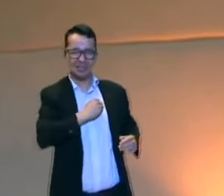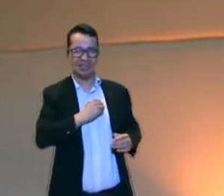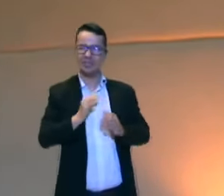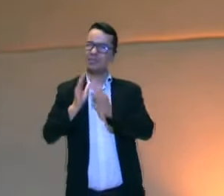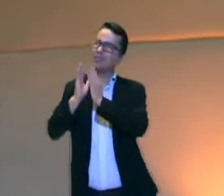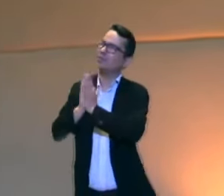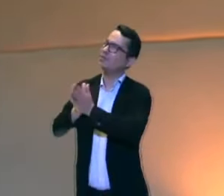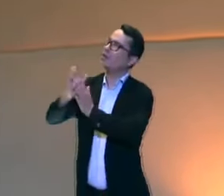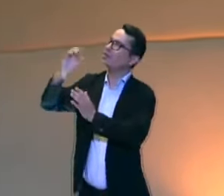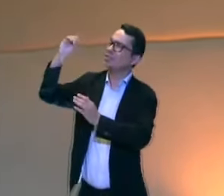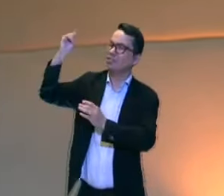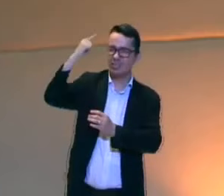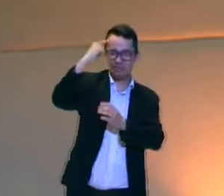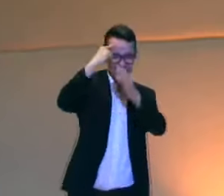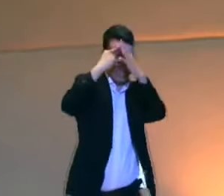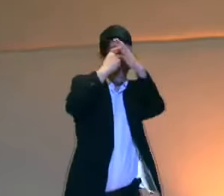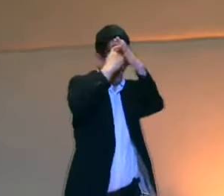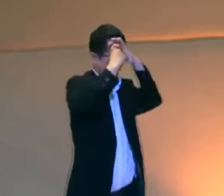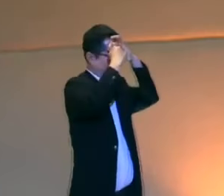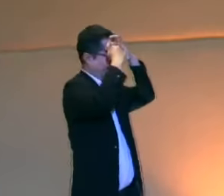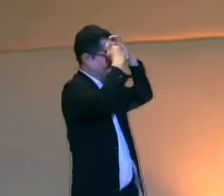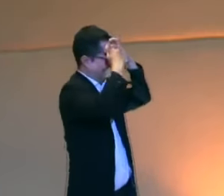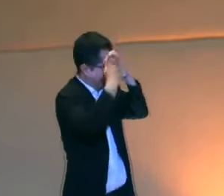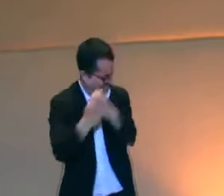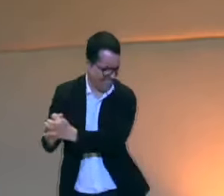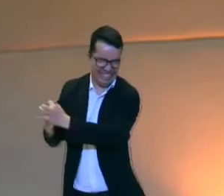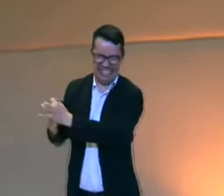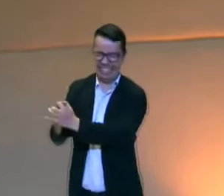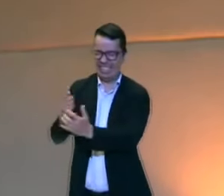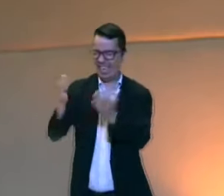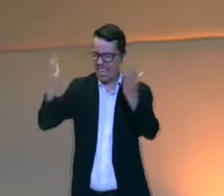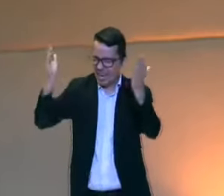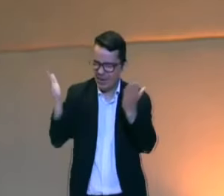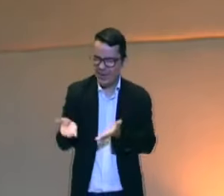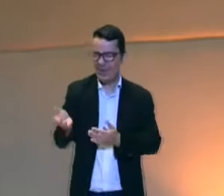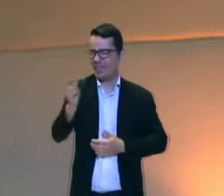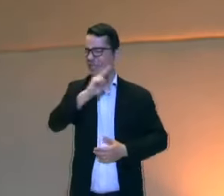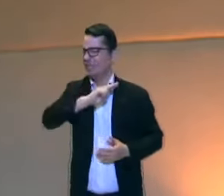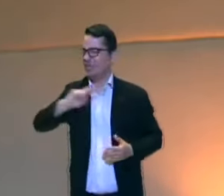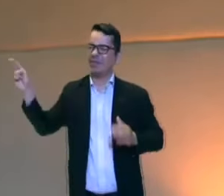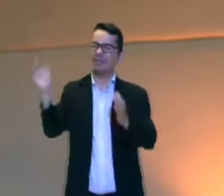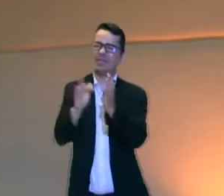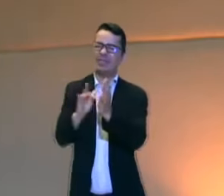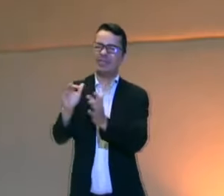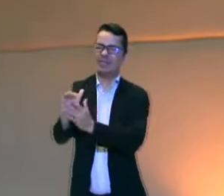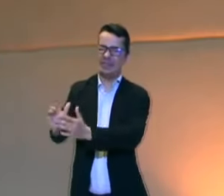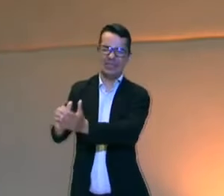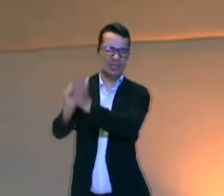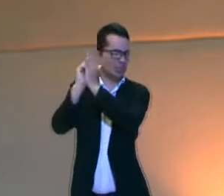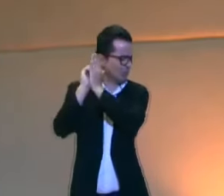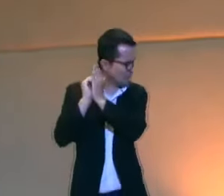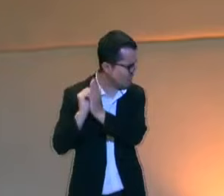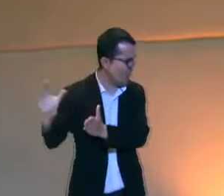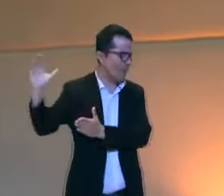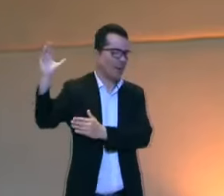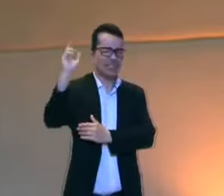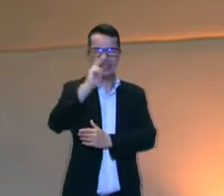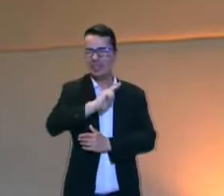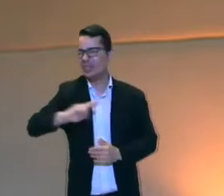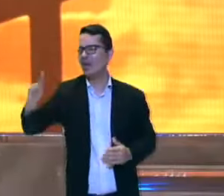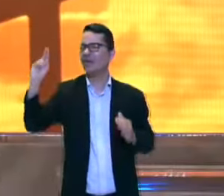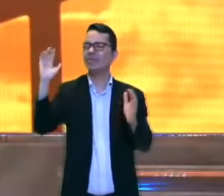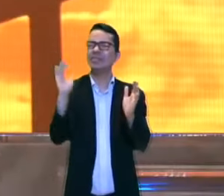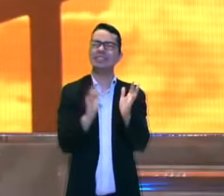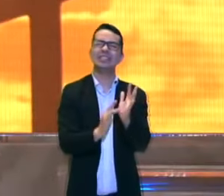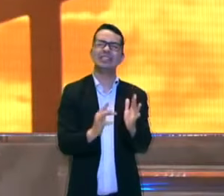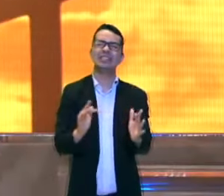em desgraça, sejam arrancadas agora da mente dos teus servos, em nome de Jesus, em